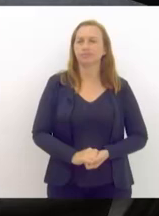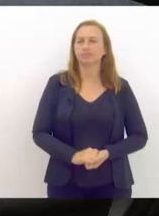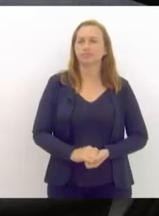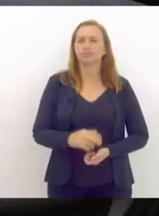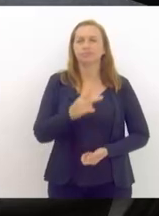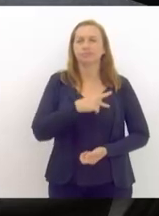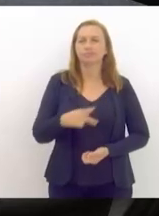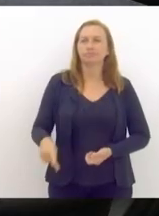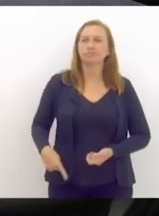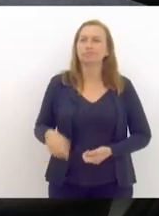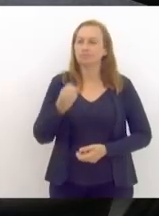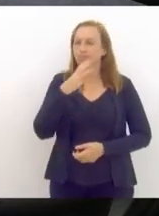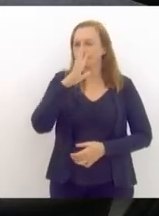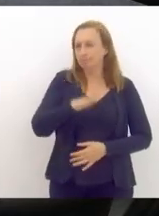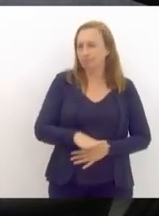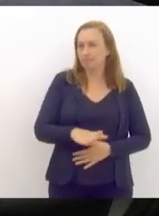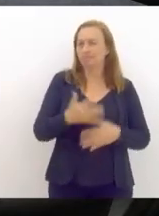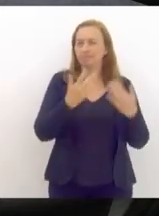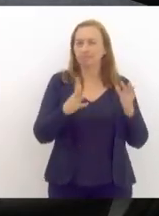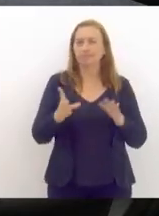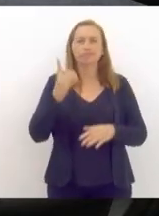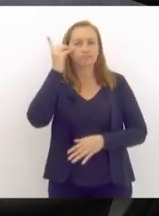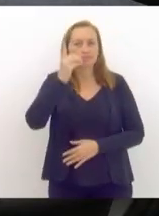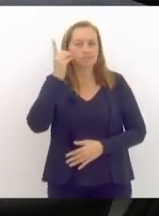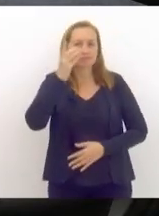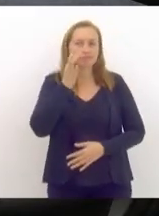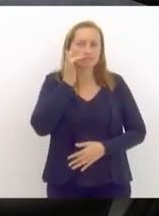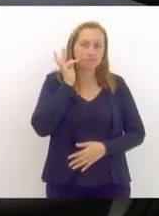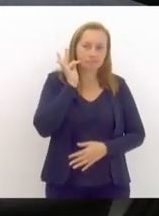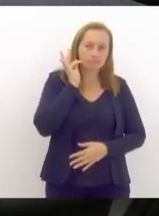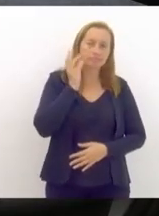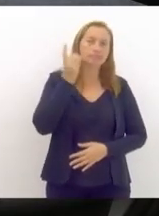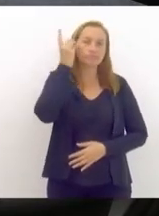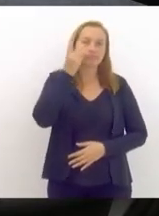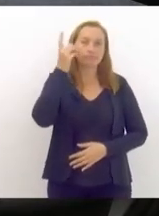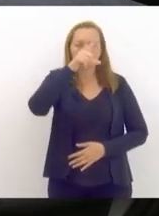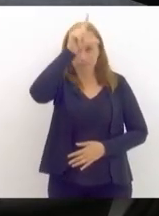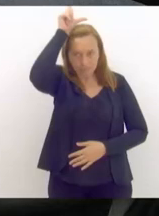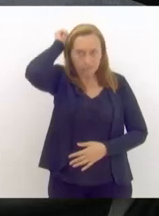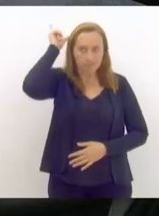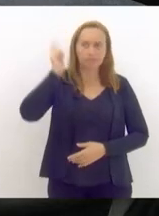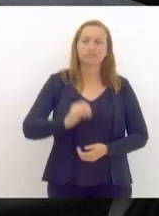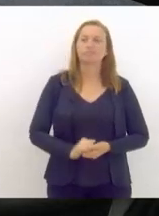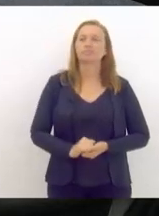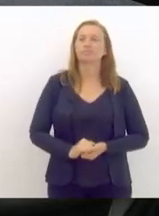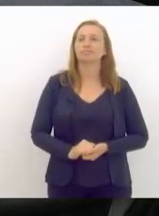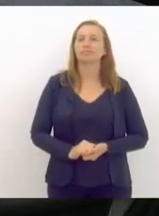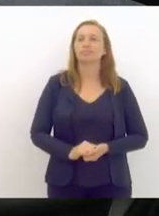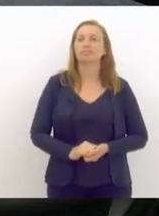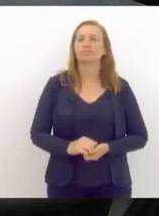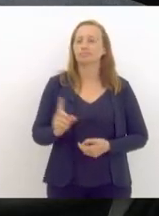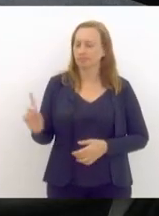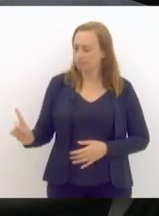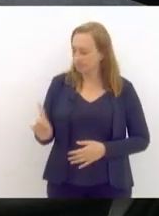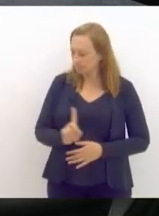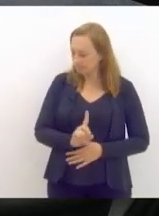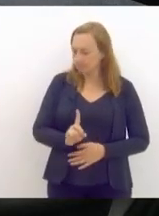Presidente, uma boa tarde. Cumprimentar os deputados Flávio Serafini, deputado Luiz Paulo. Bom, o que me traz hoje